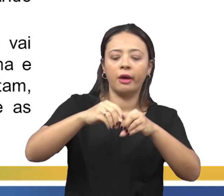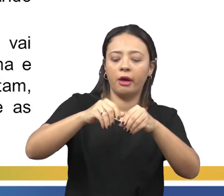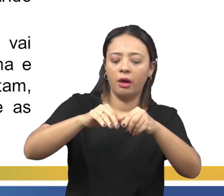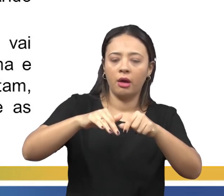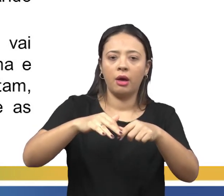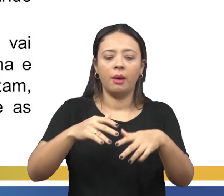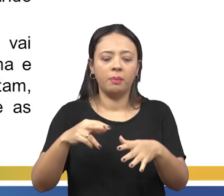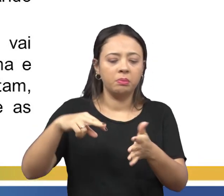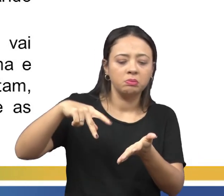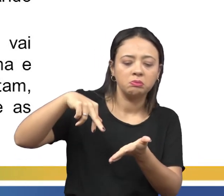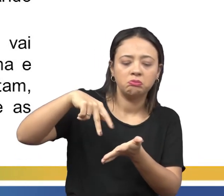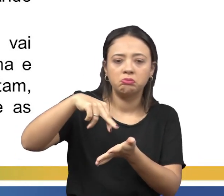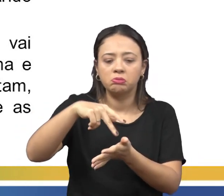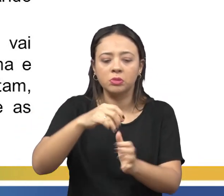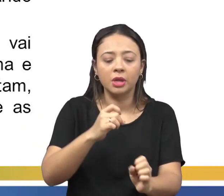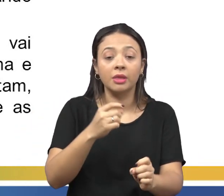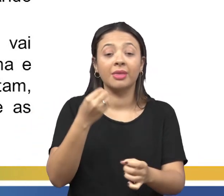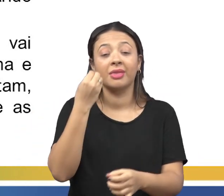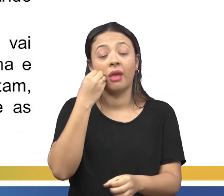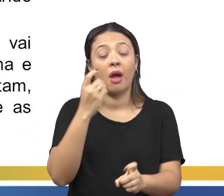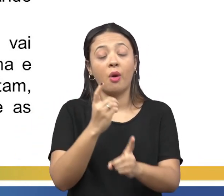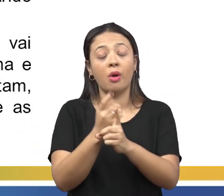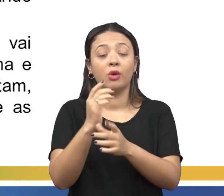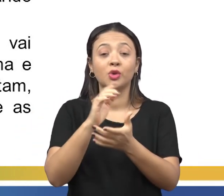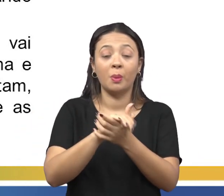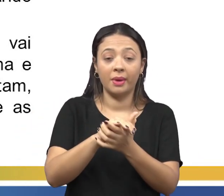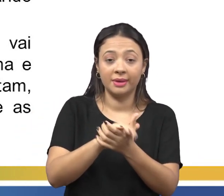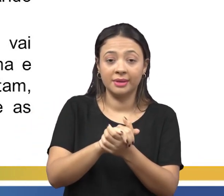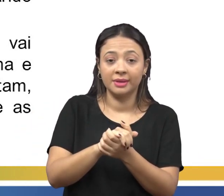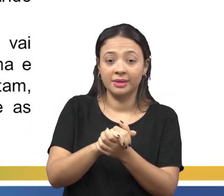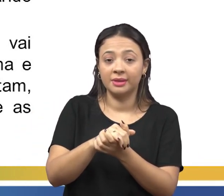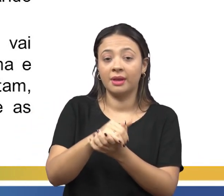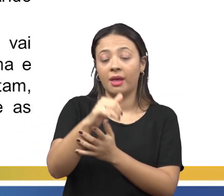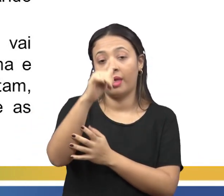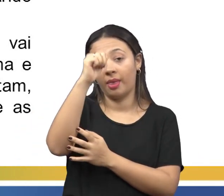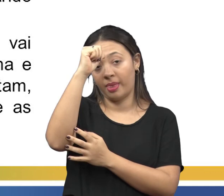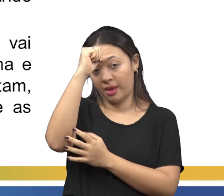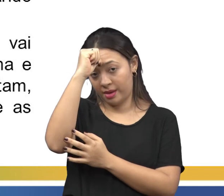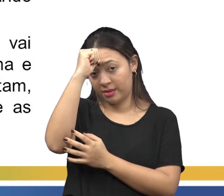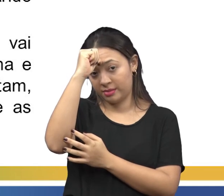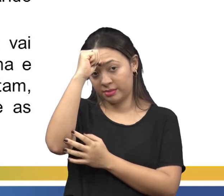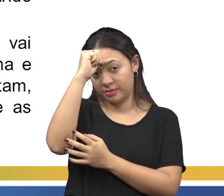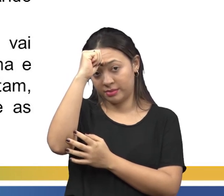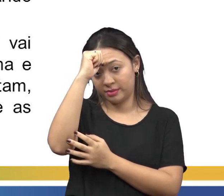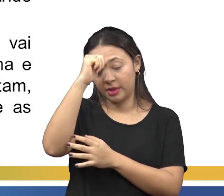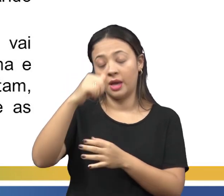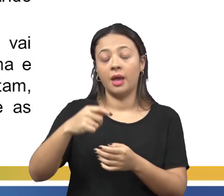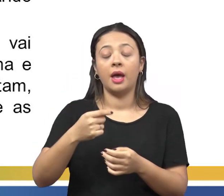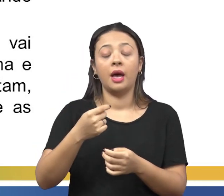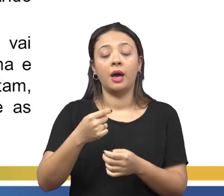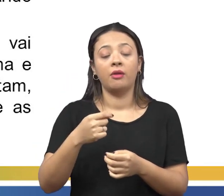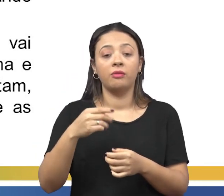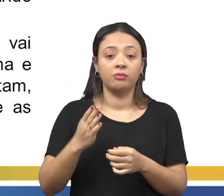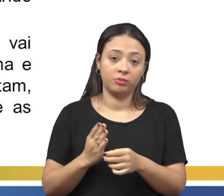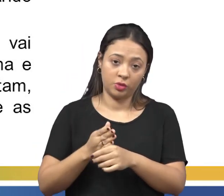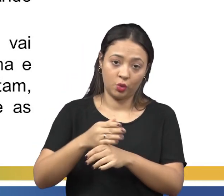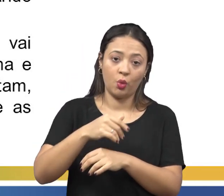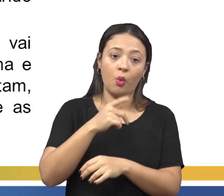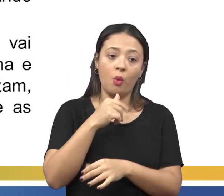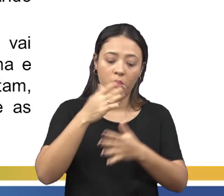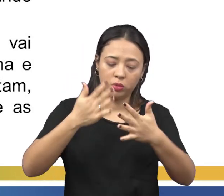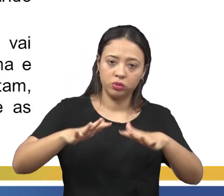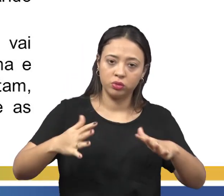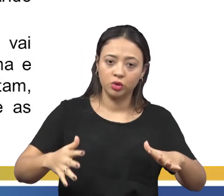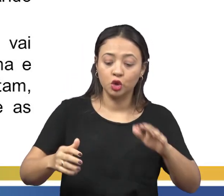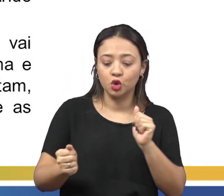para encontrar com seu esposo, com seu marido na Índia. E ao atravessar o mar Mediterrâneo, ele vai e leva consigo